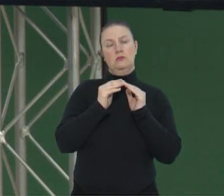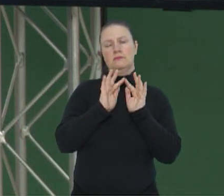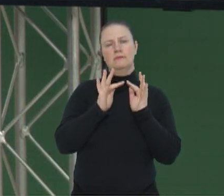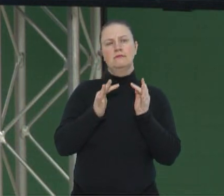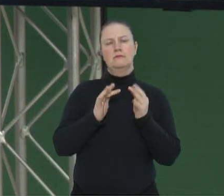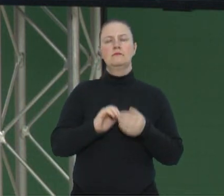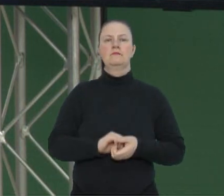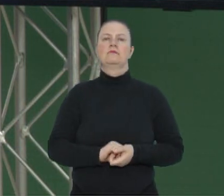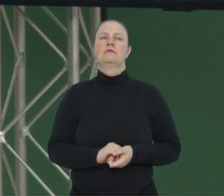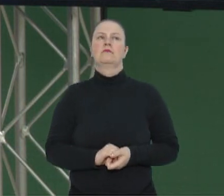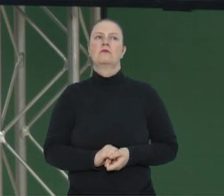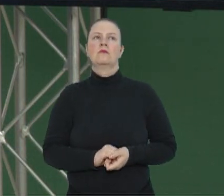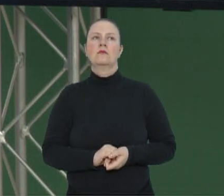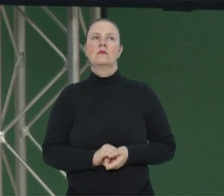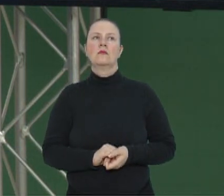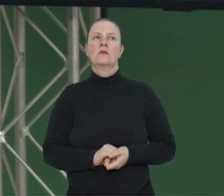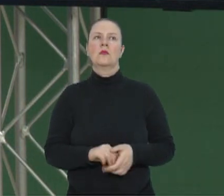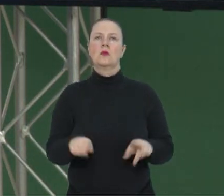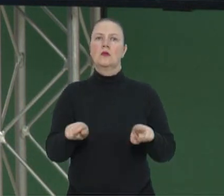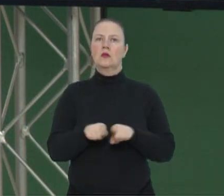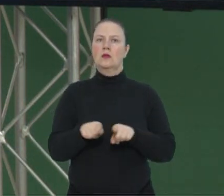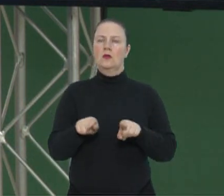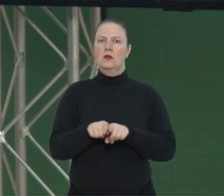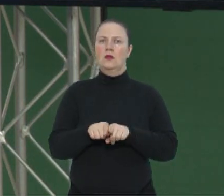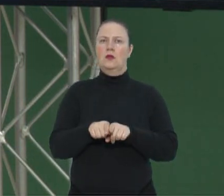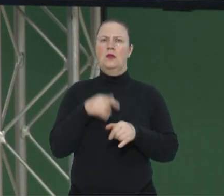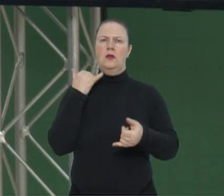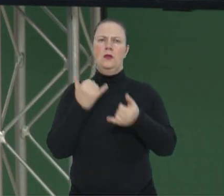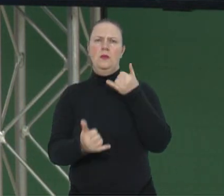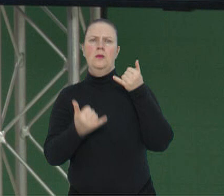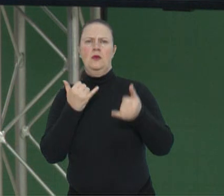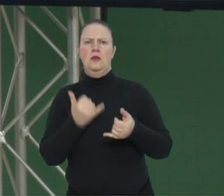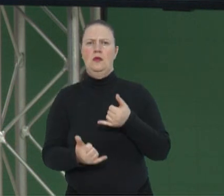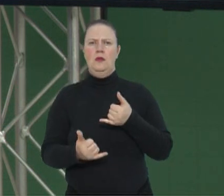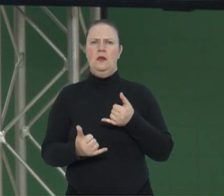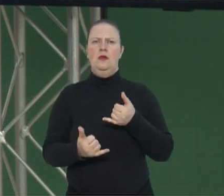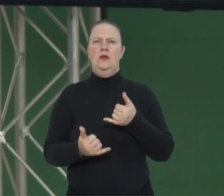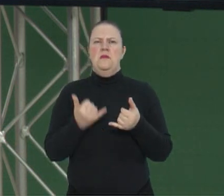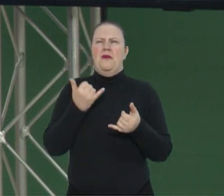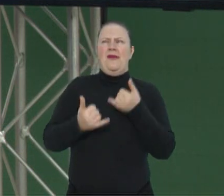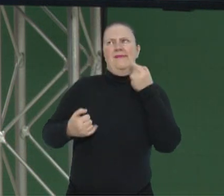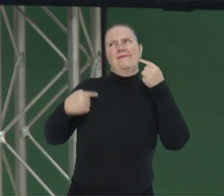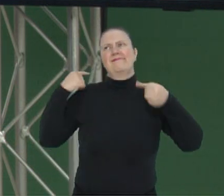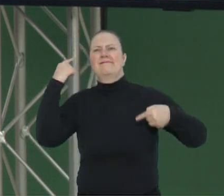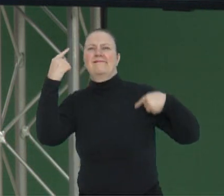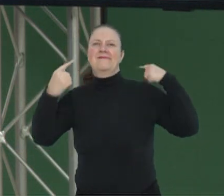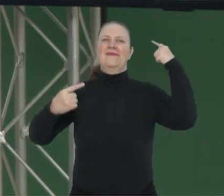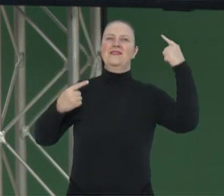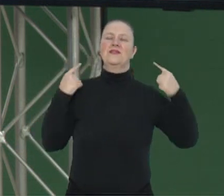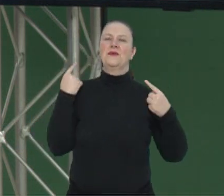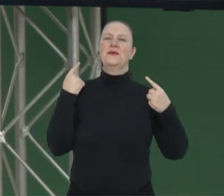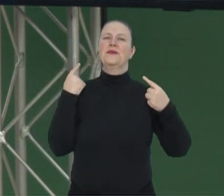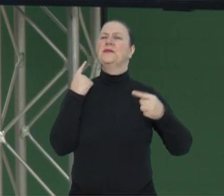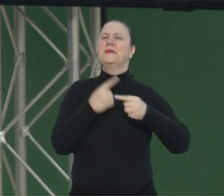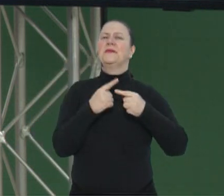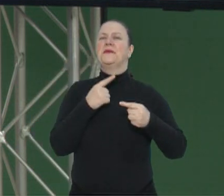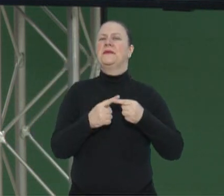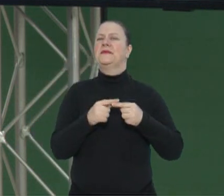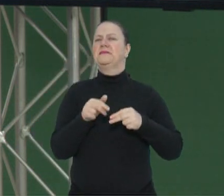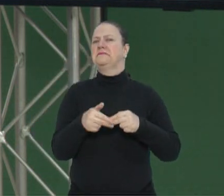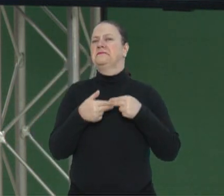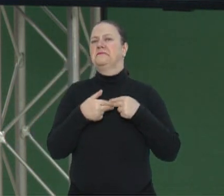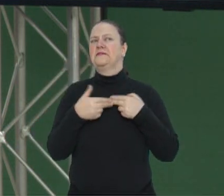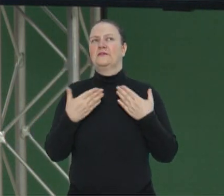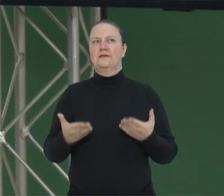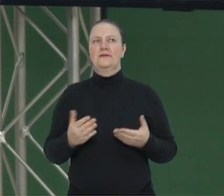casa. Vestir-se de louco, ou seja, uma pitada de loucura para, né, quando fala